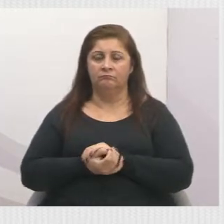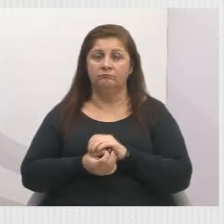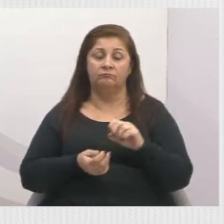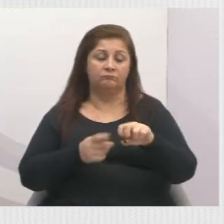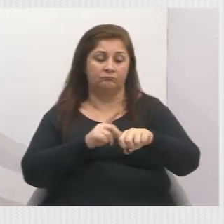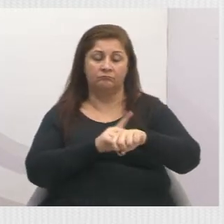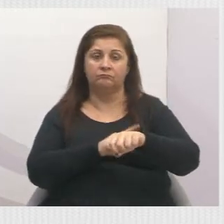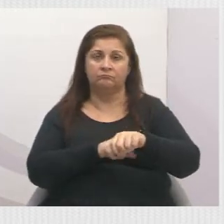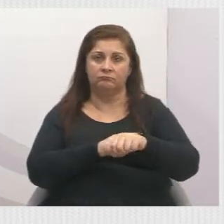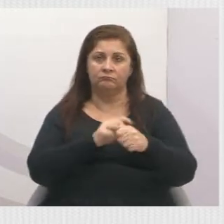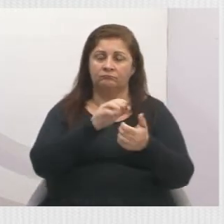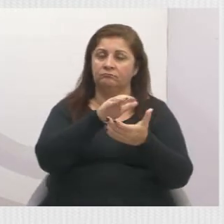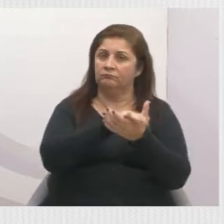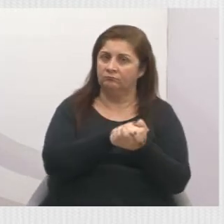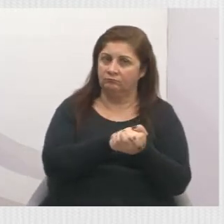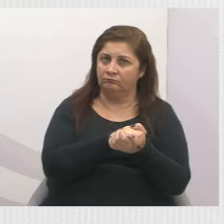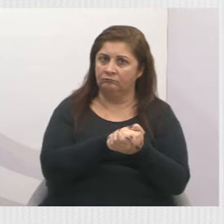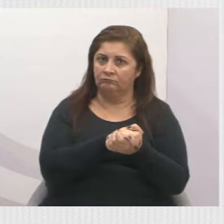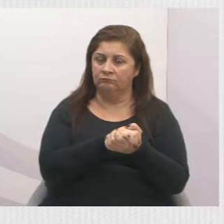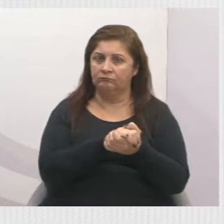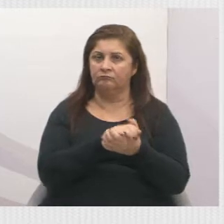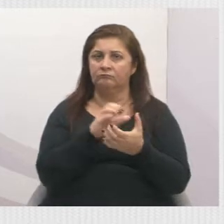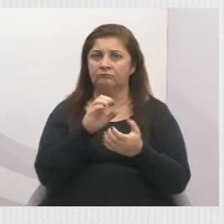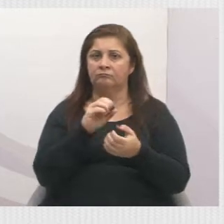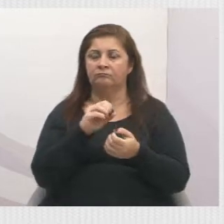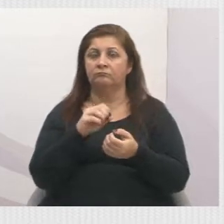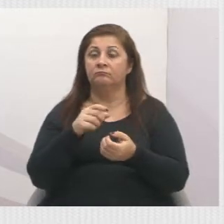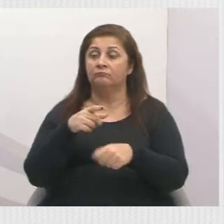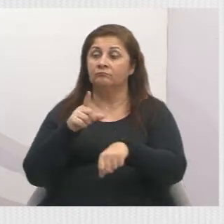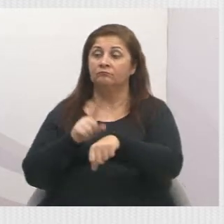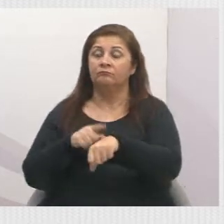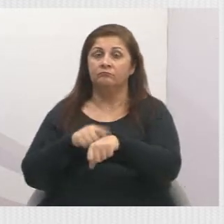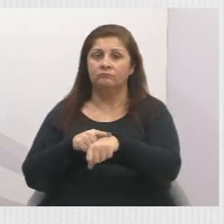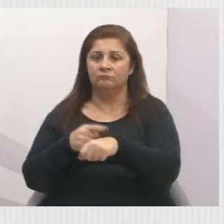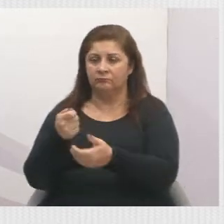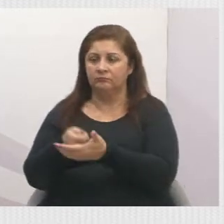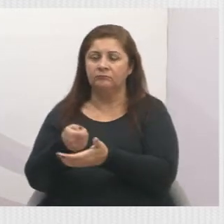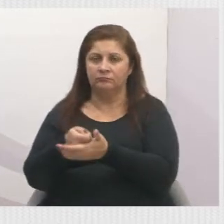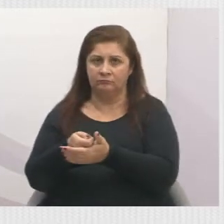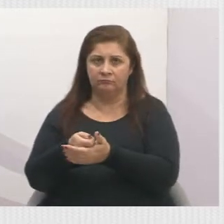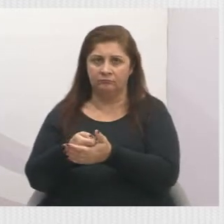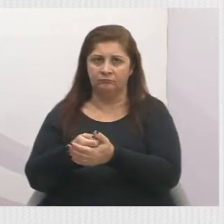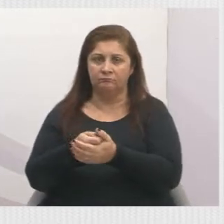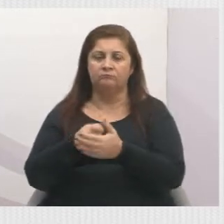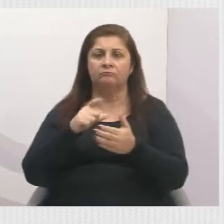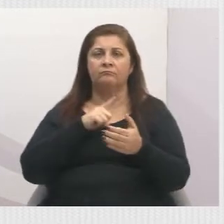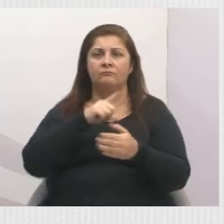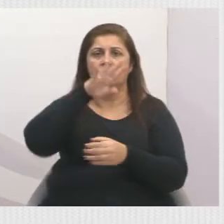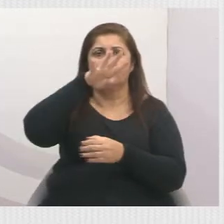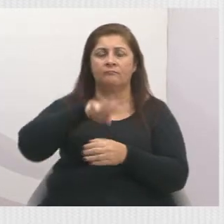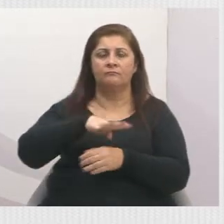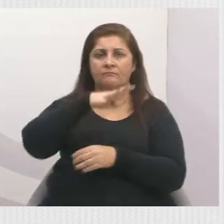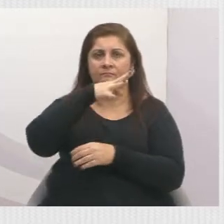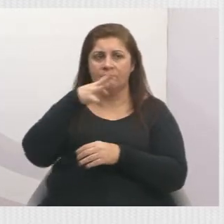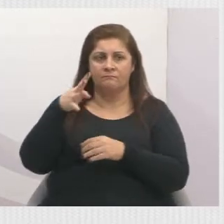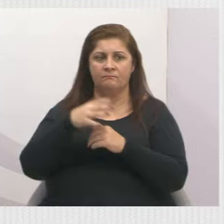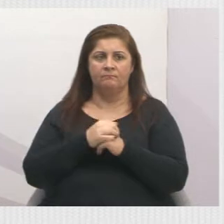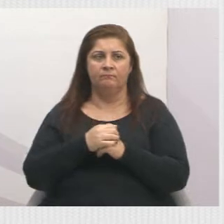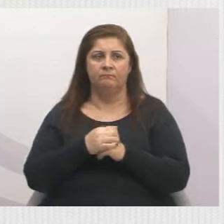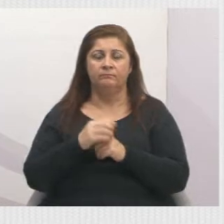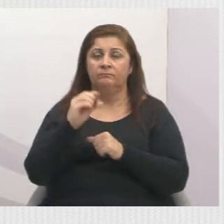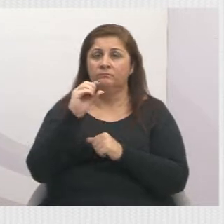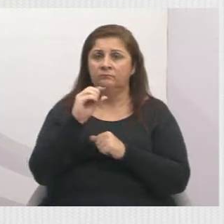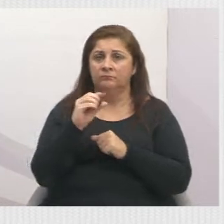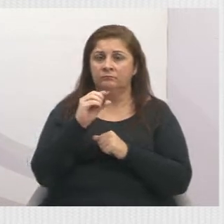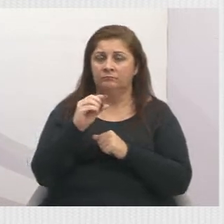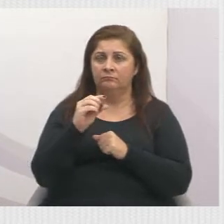tempo de casamento e do tempo de contribuição, tem uma tabela. E o tempo mínimo de pensão que nós colocamos